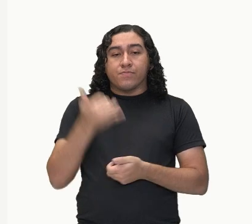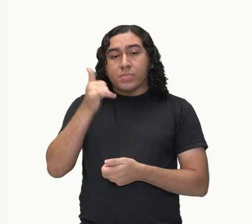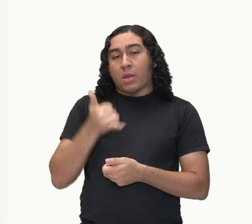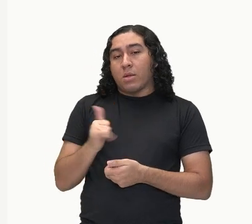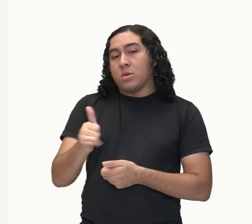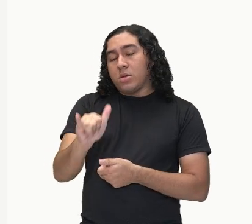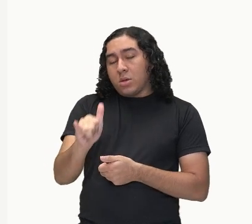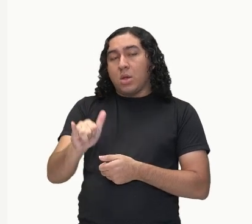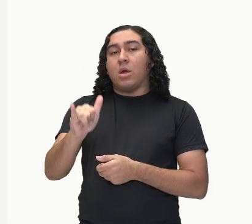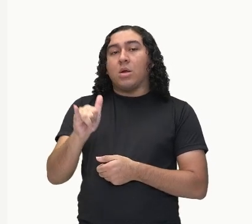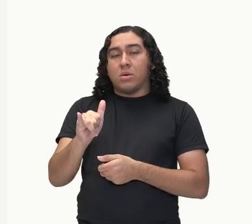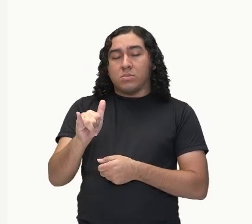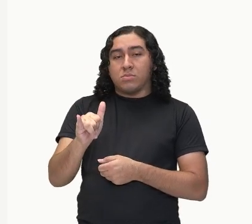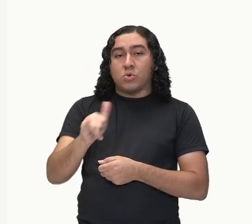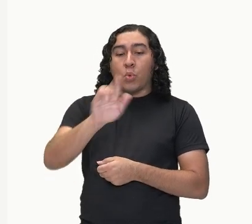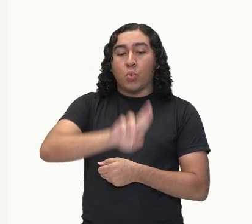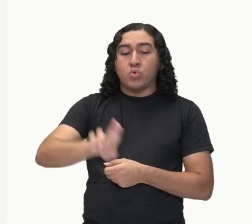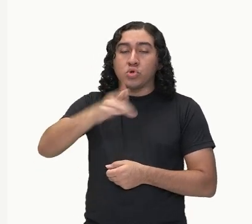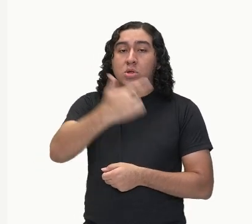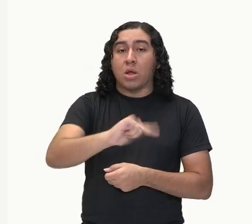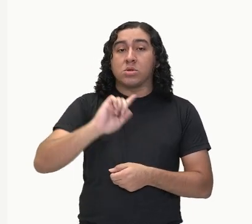resíduos, coordenação